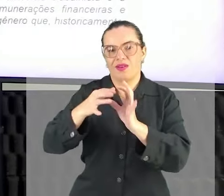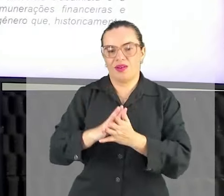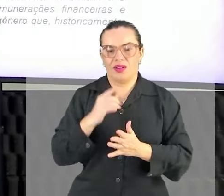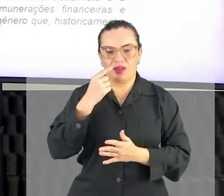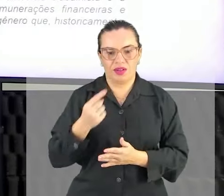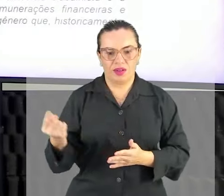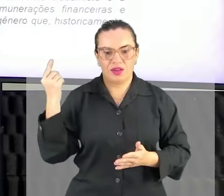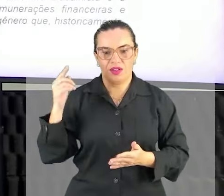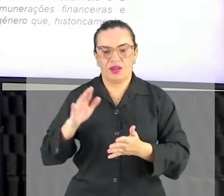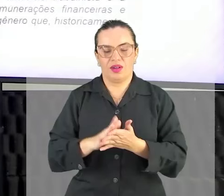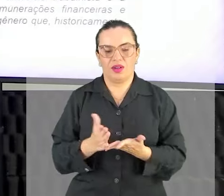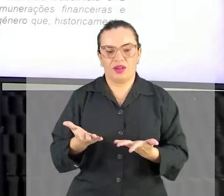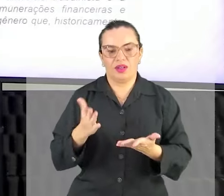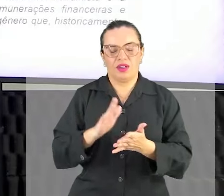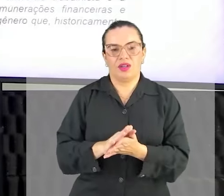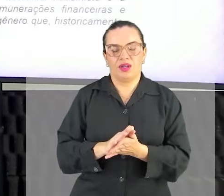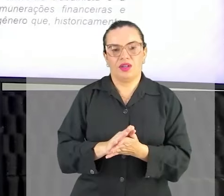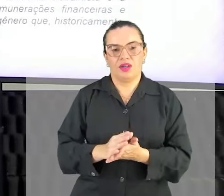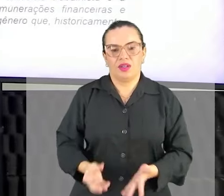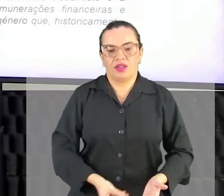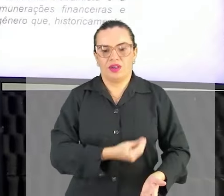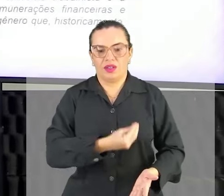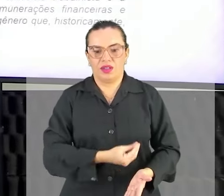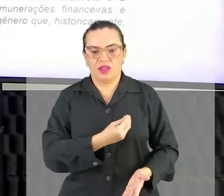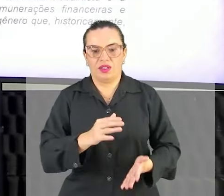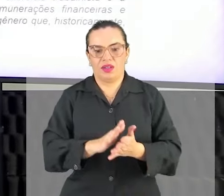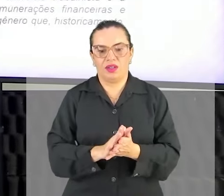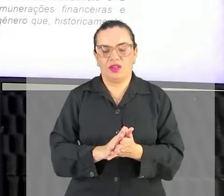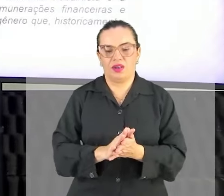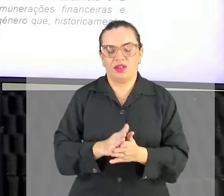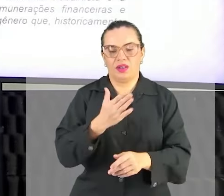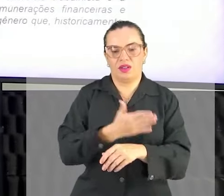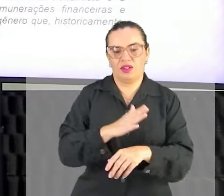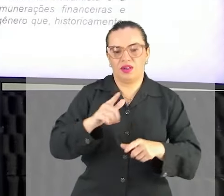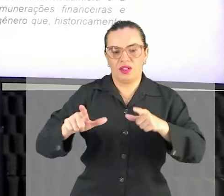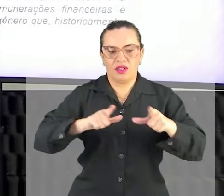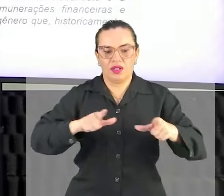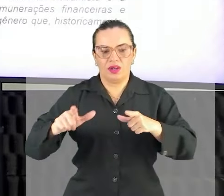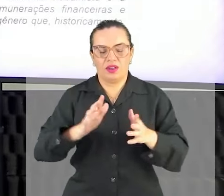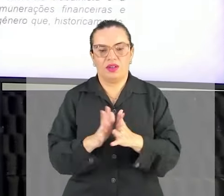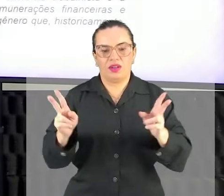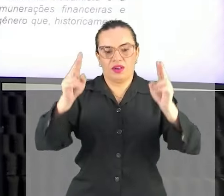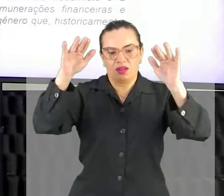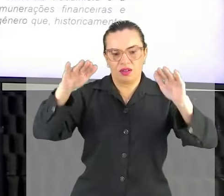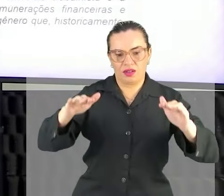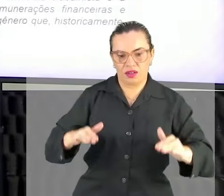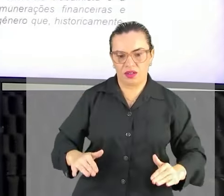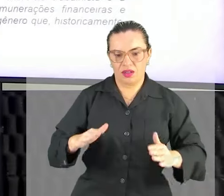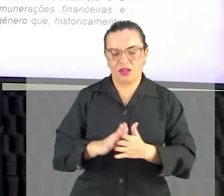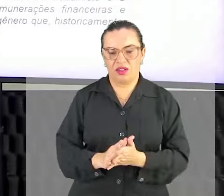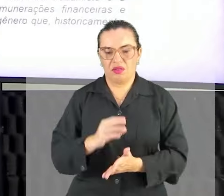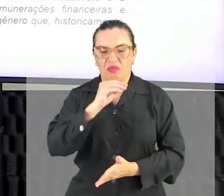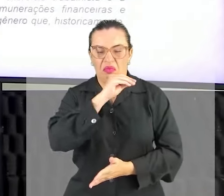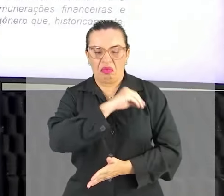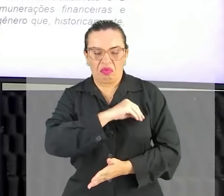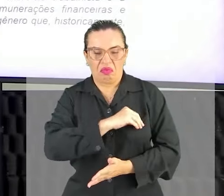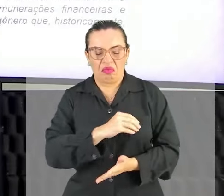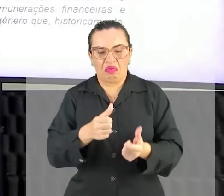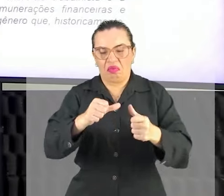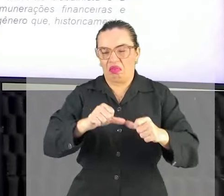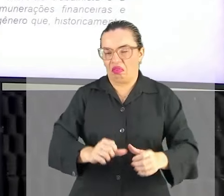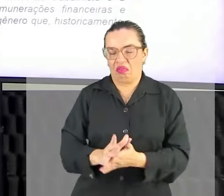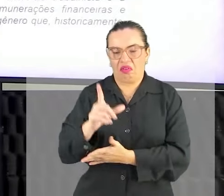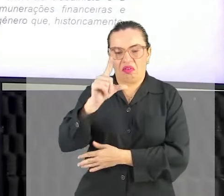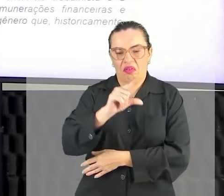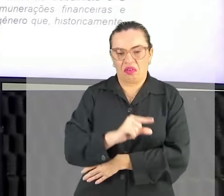quem vive deste exercício trabalhista é a desvalorização, já que, além das mais remunerações financeiras e sociais, há